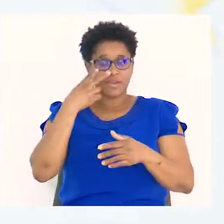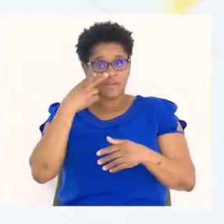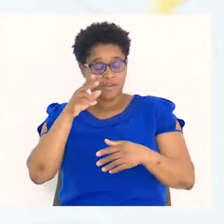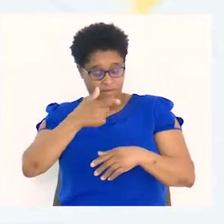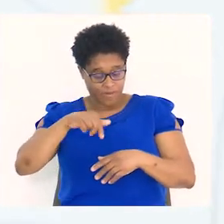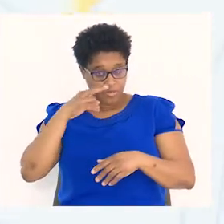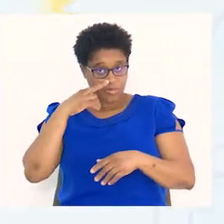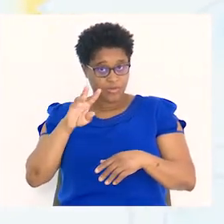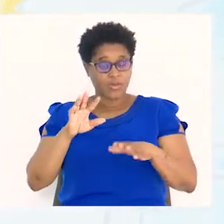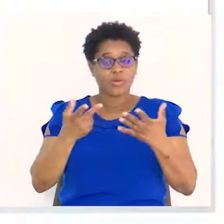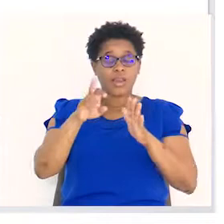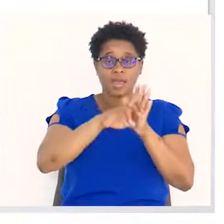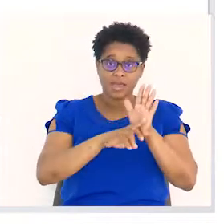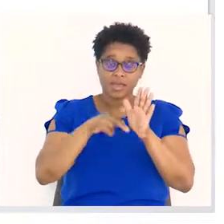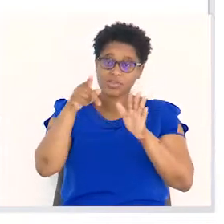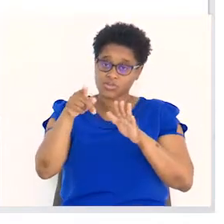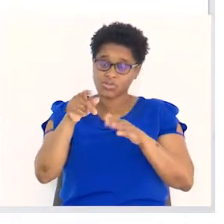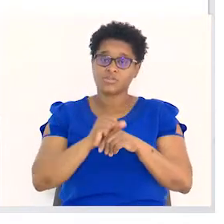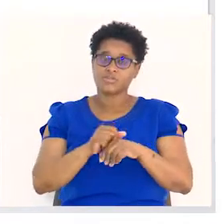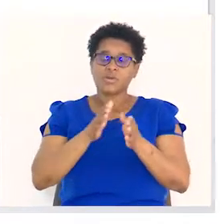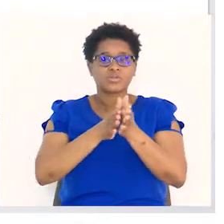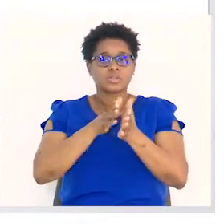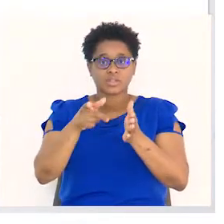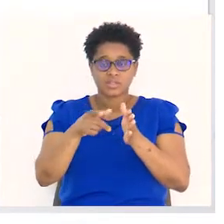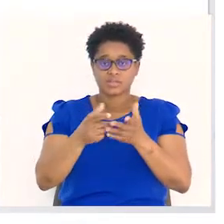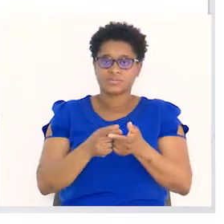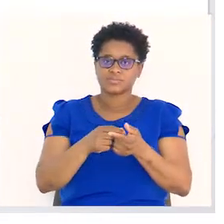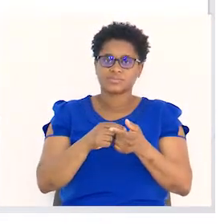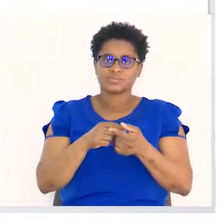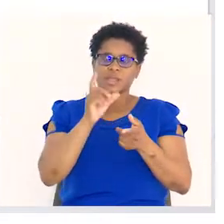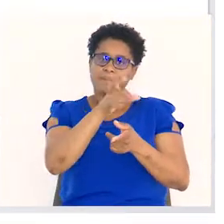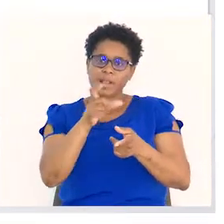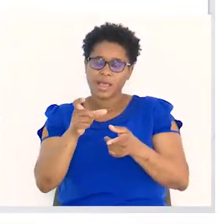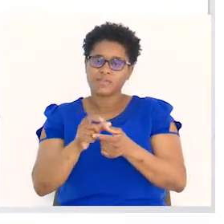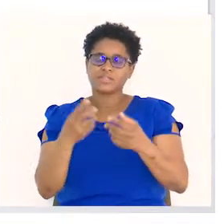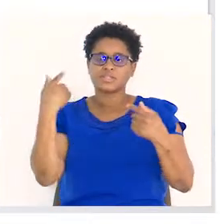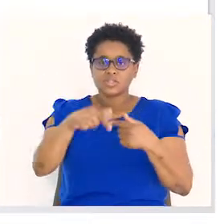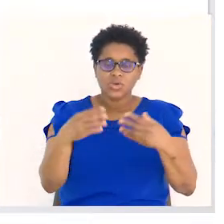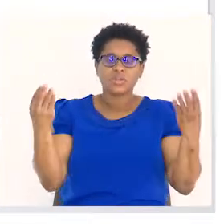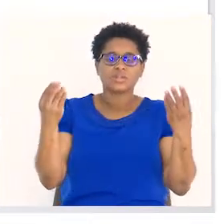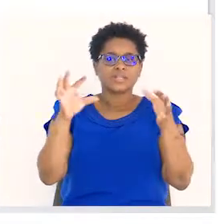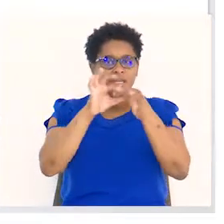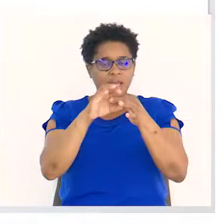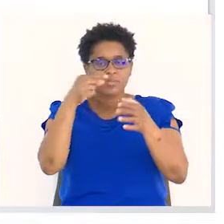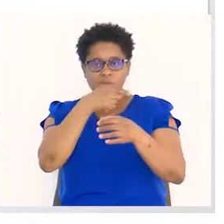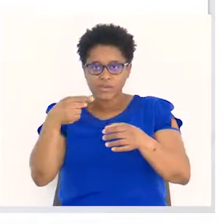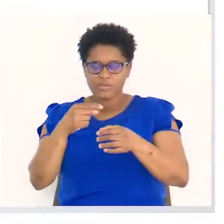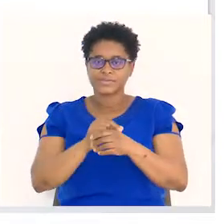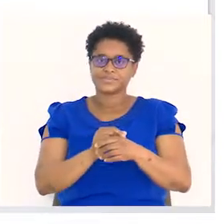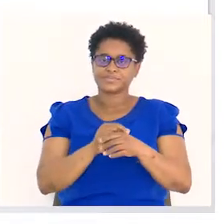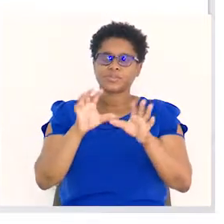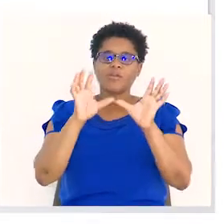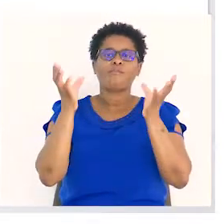que vais utilizar nesse sentido. Os compostos morfológicos que se encontram ligados por hífen